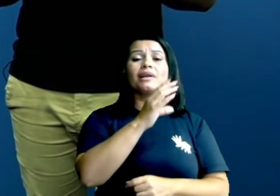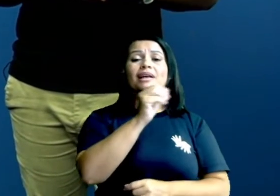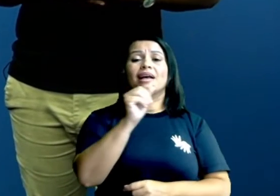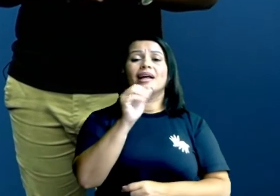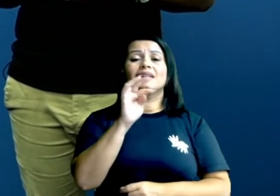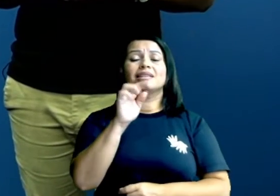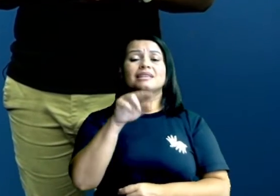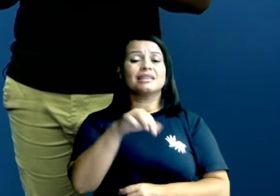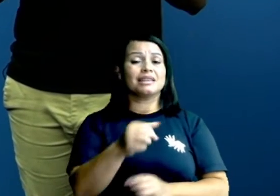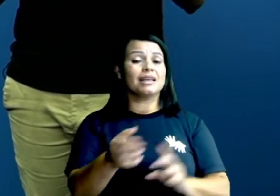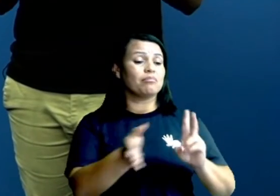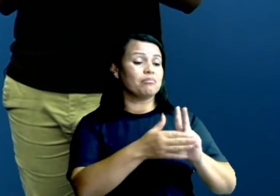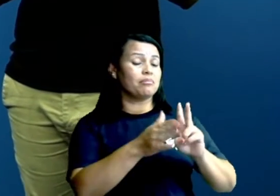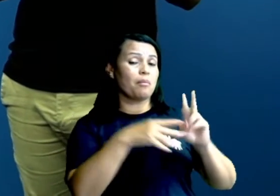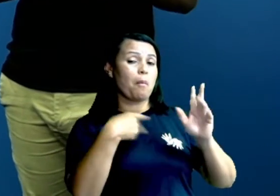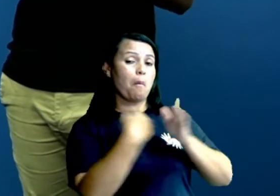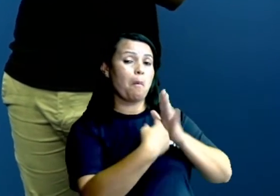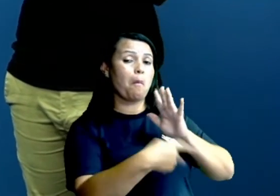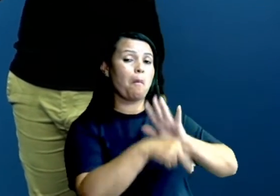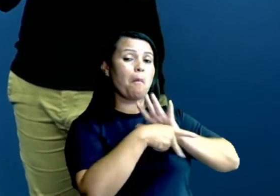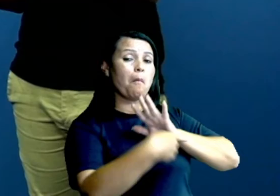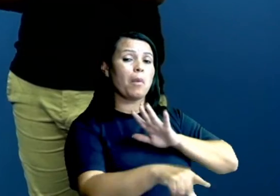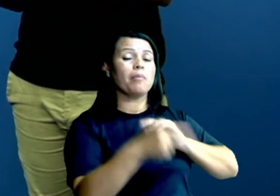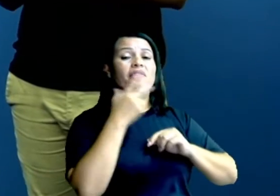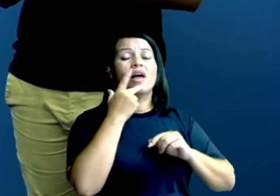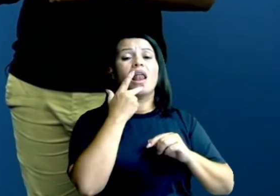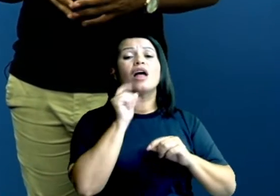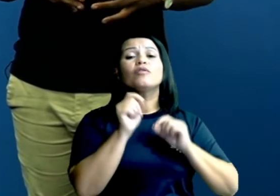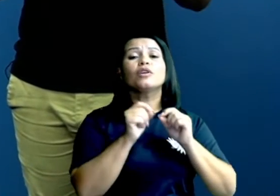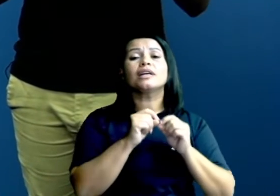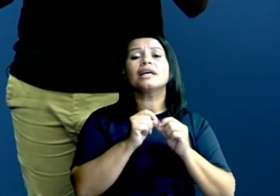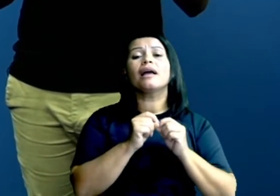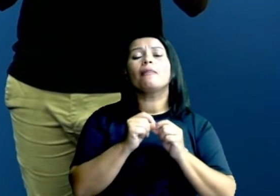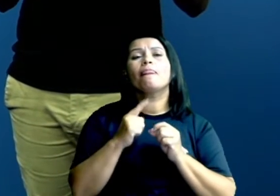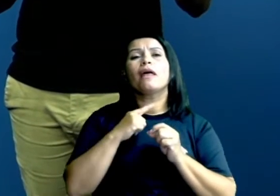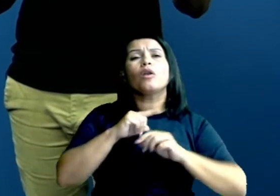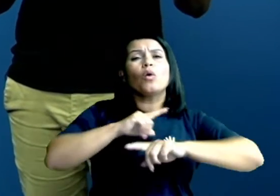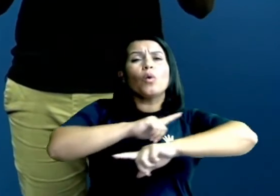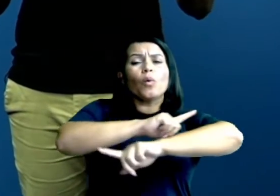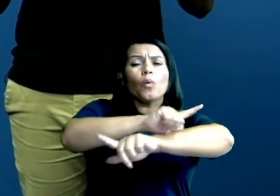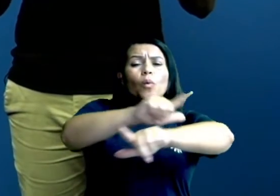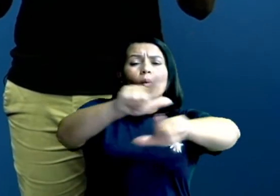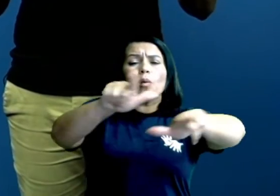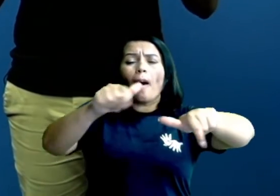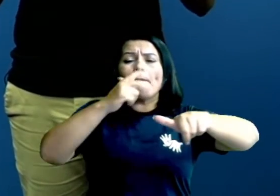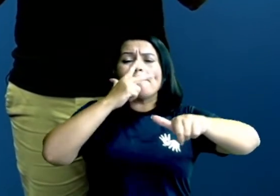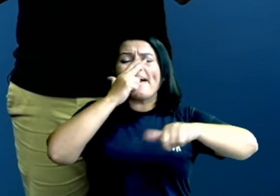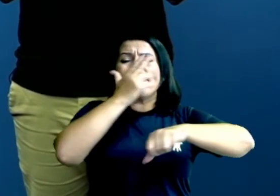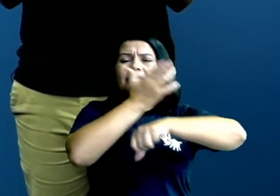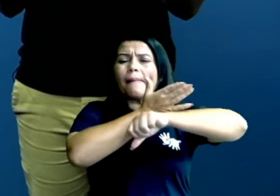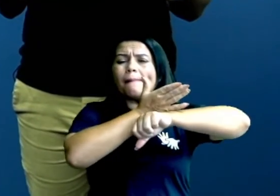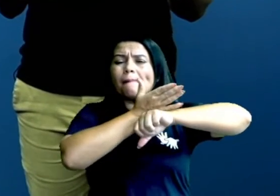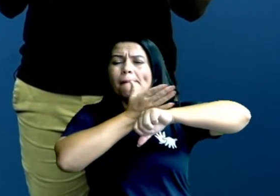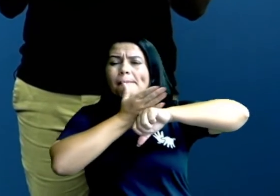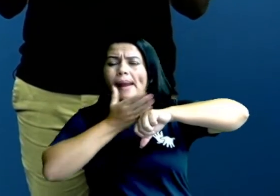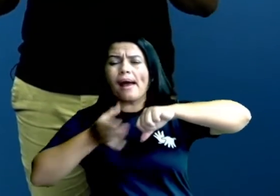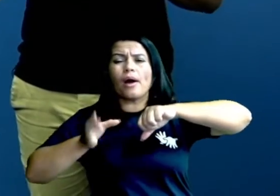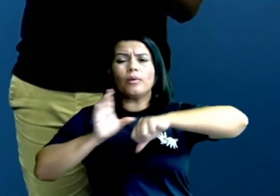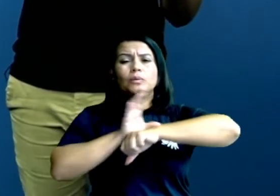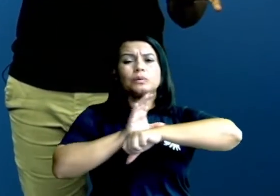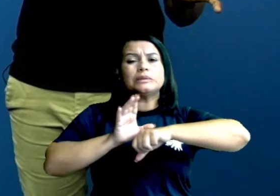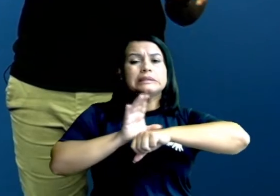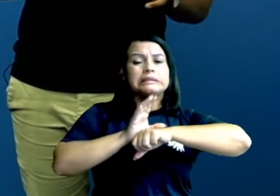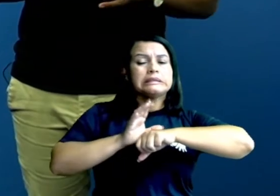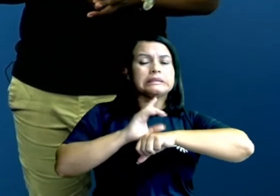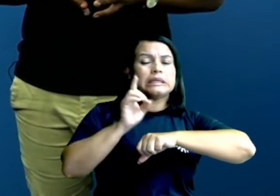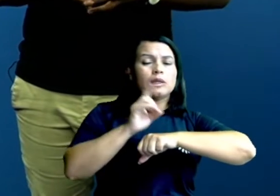a esse domínio vegetal, porque nos períodos mais secos do ano, a vegetação ela fica com um caráter bem acinzentado, né?